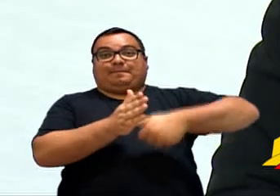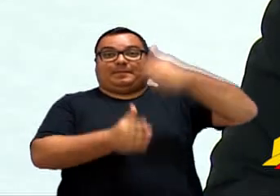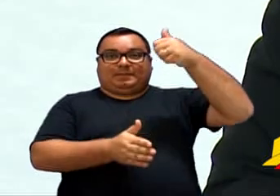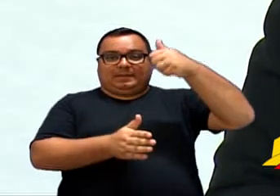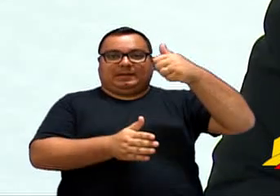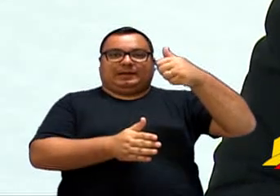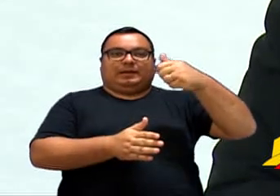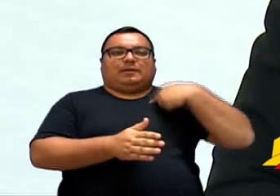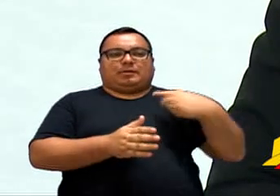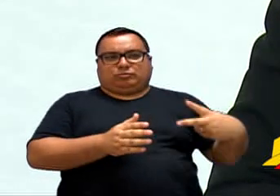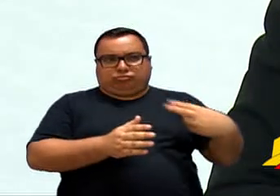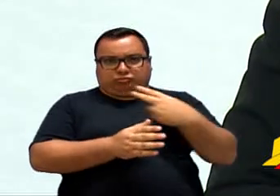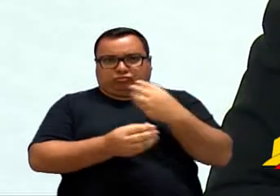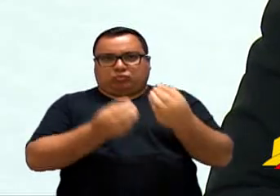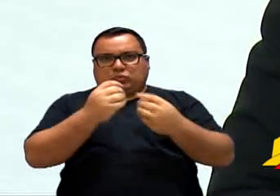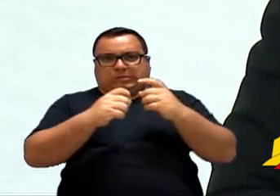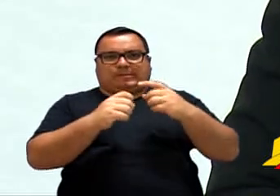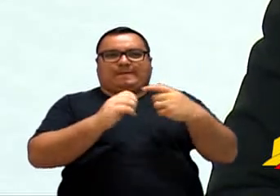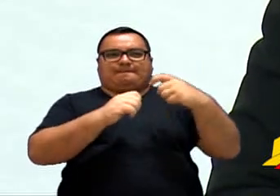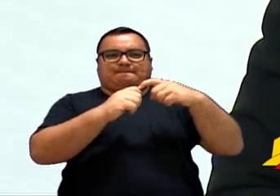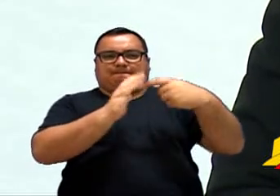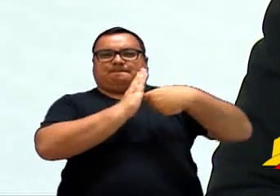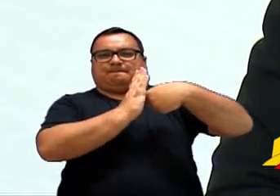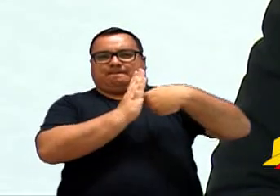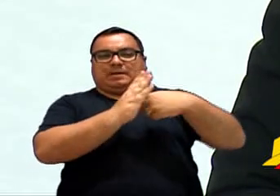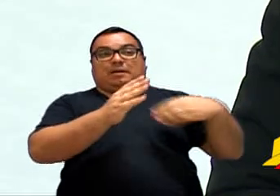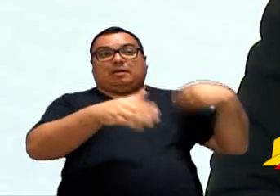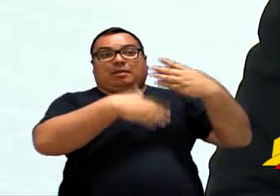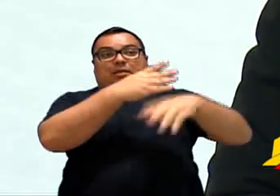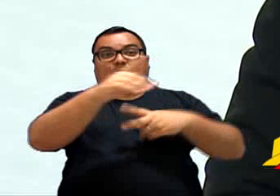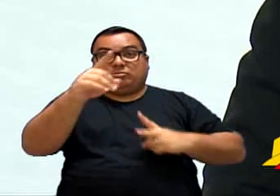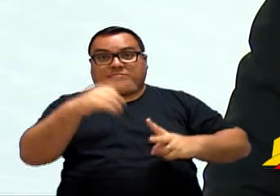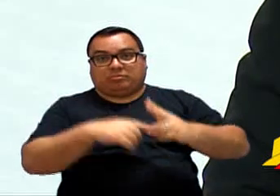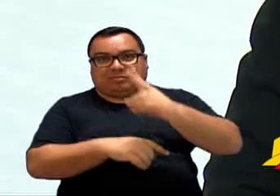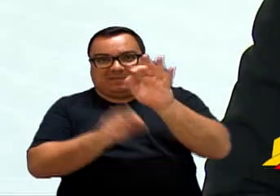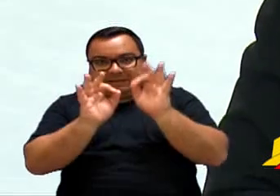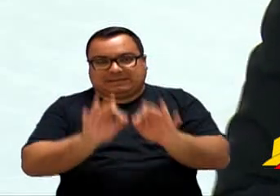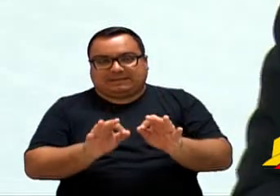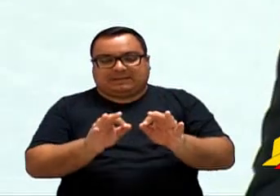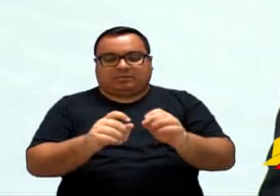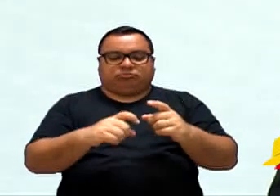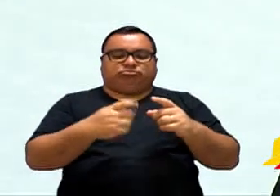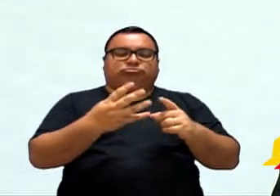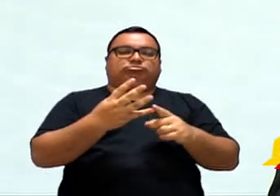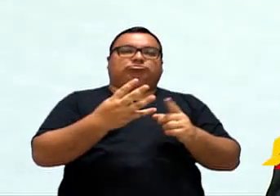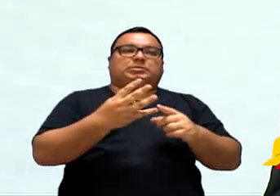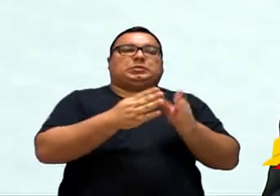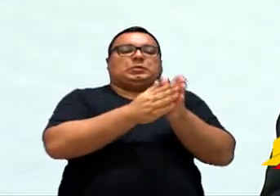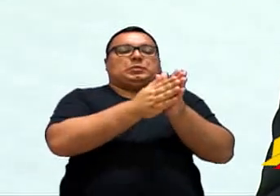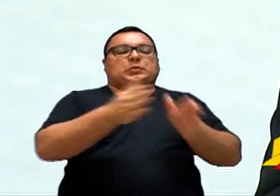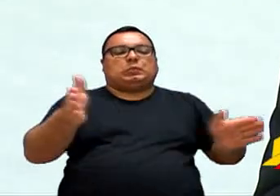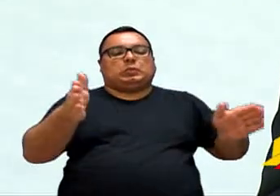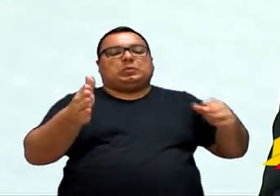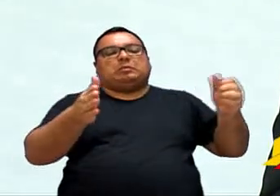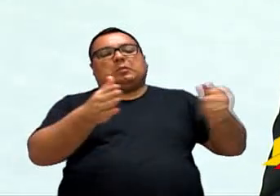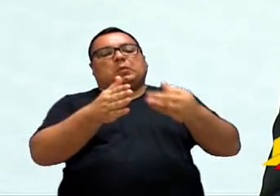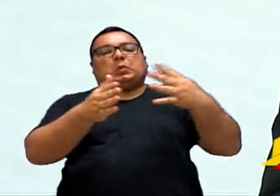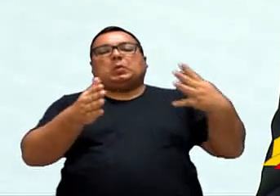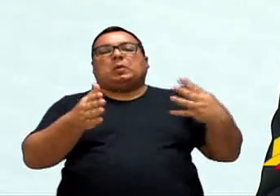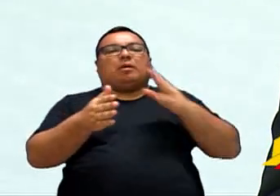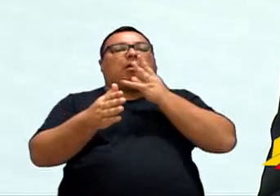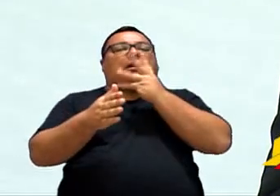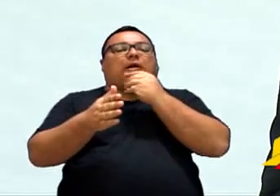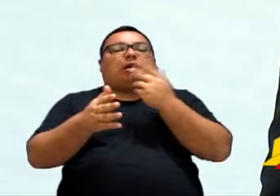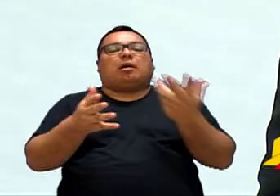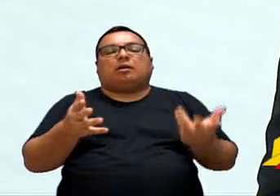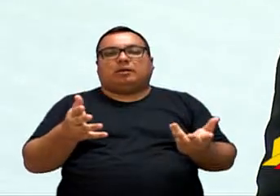cirurgia? Qual a estimativa do prazo para a realização dos que ainda aguardam e por que ainda que a prefeitura ainda